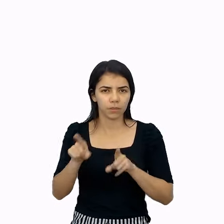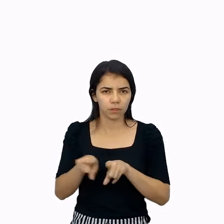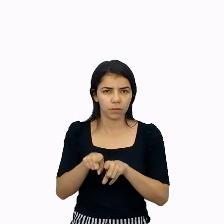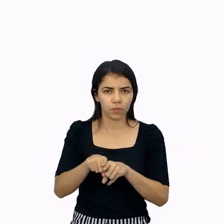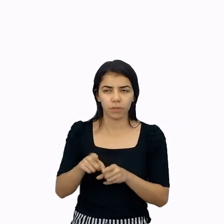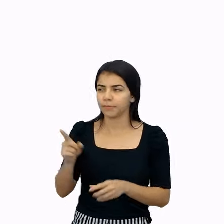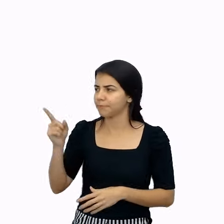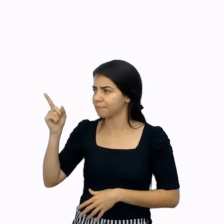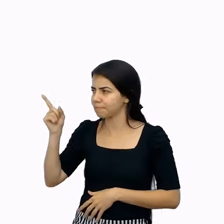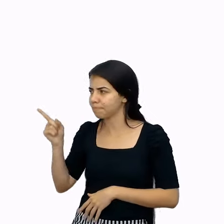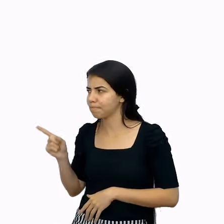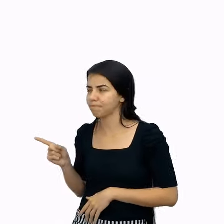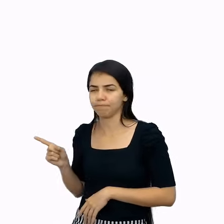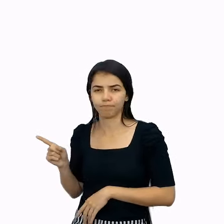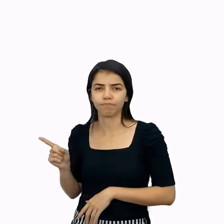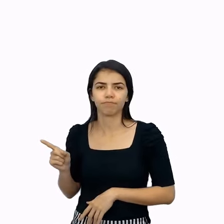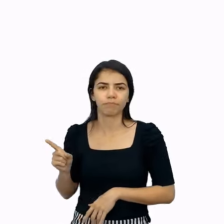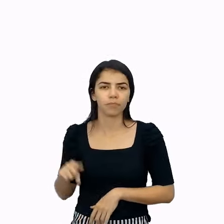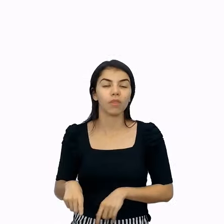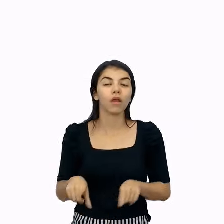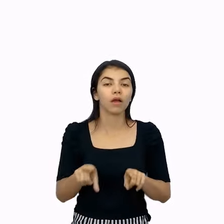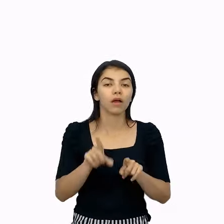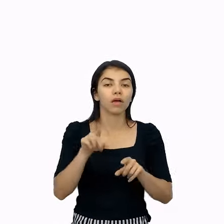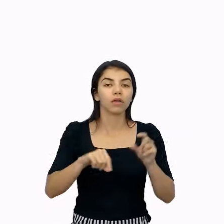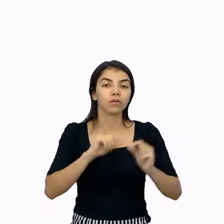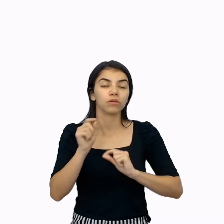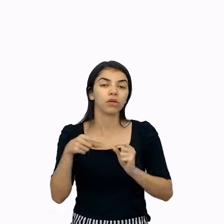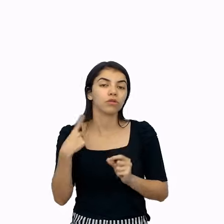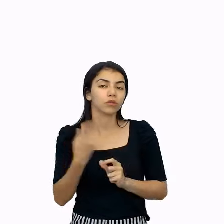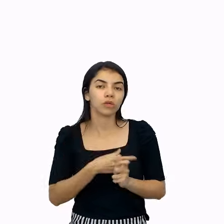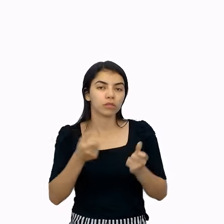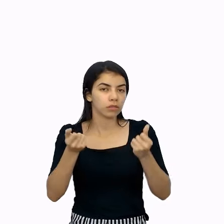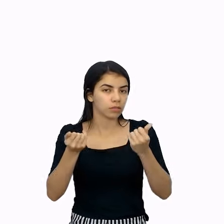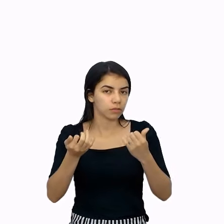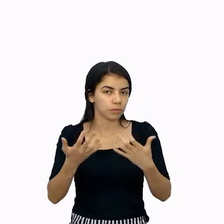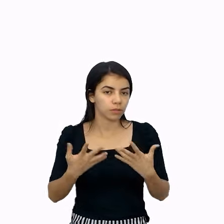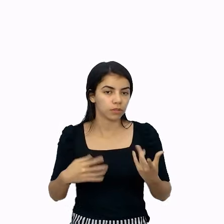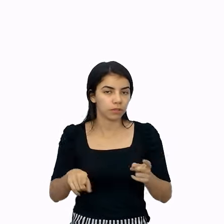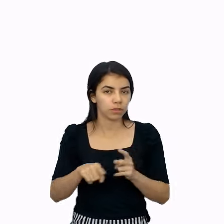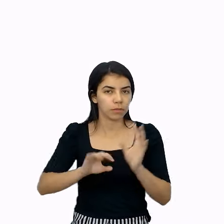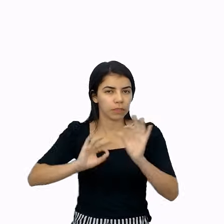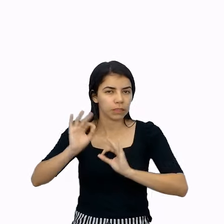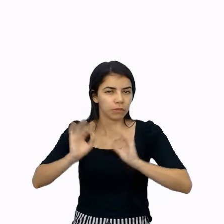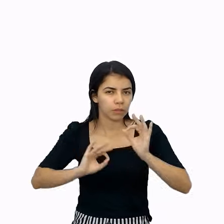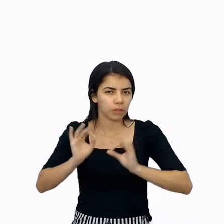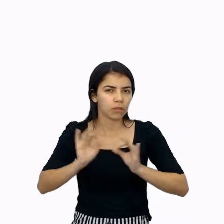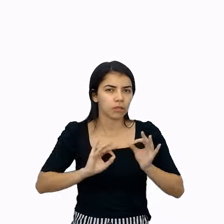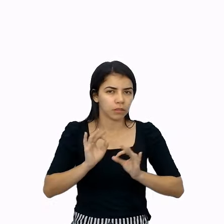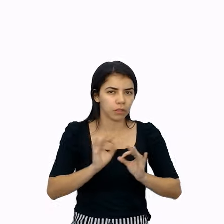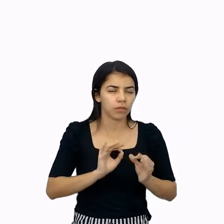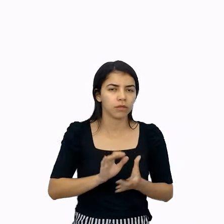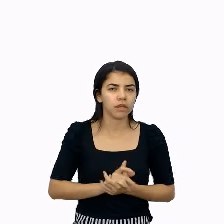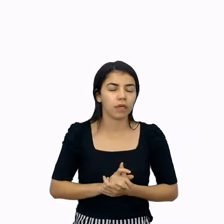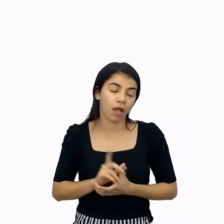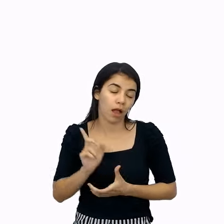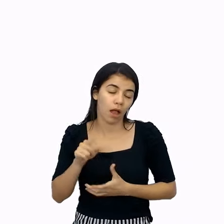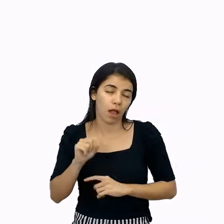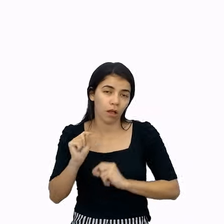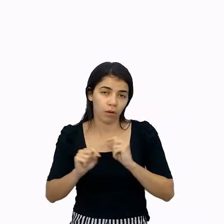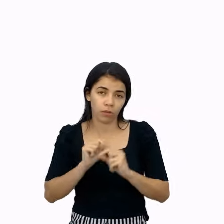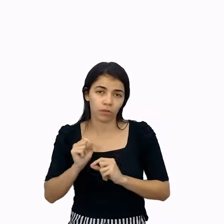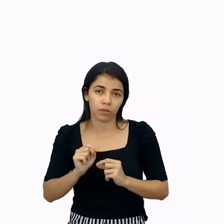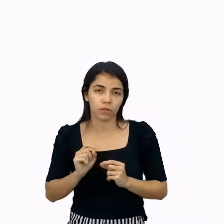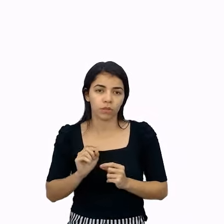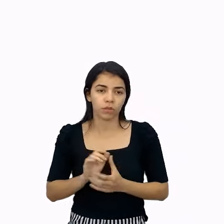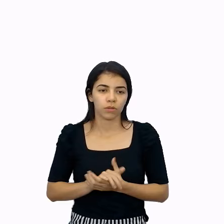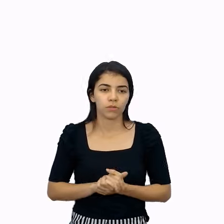esquema que apresentamos nessa tela, falamos aí sobre essa organização que, de certa forma, Rojo